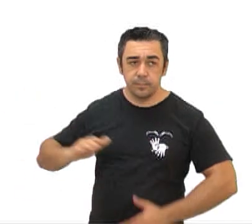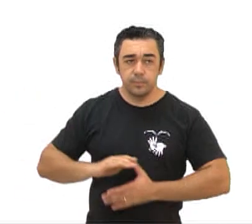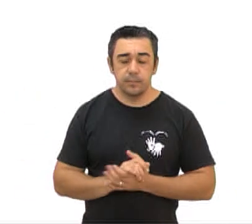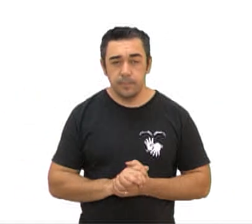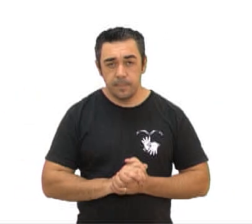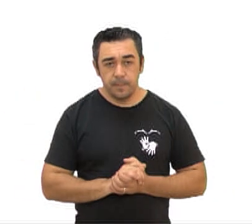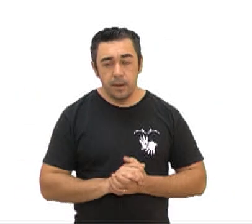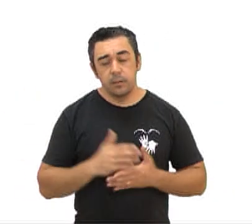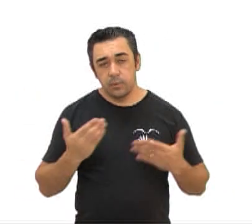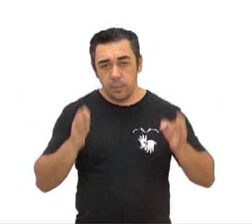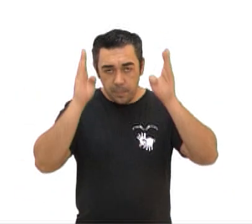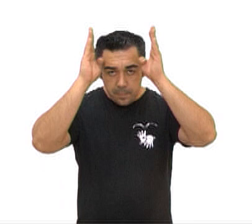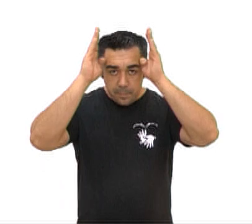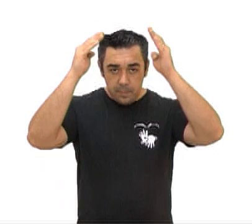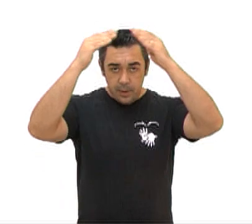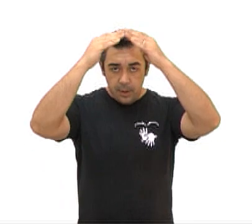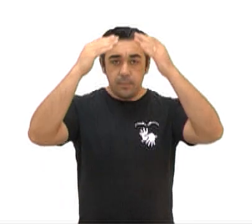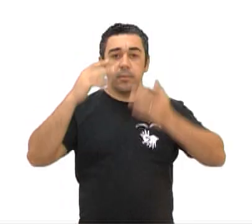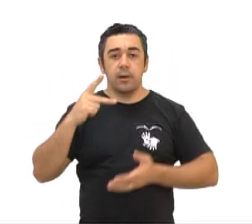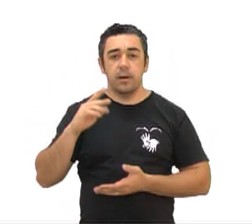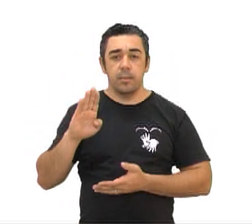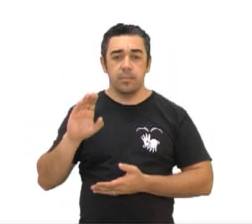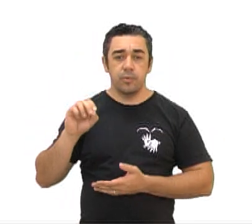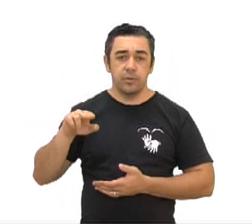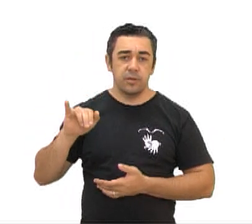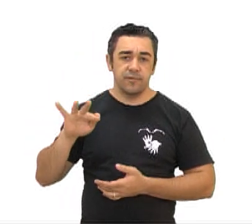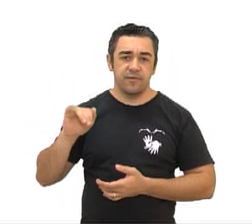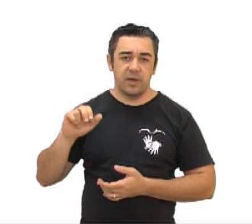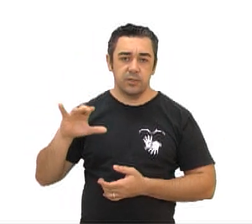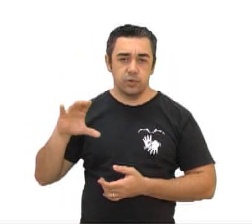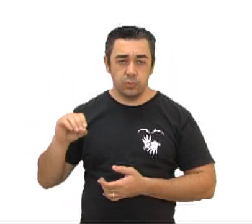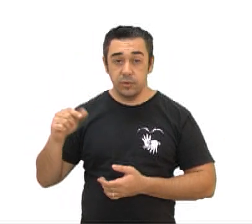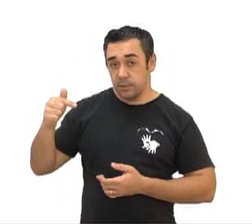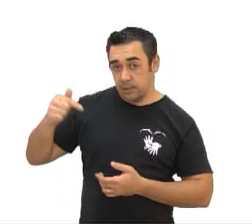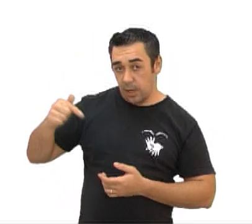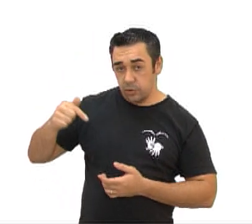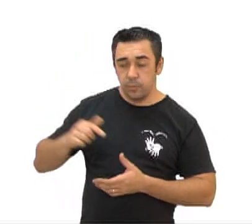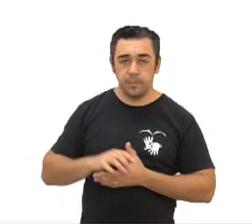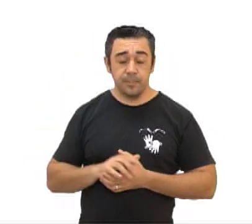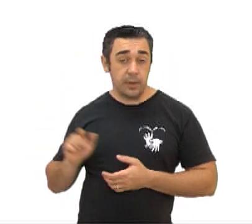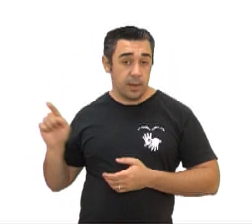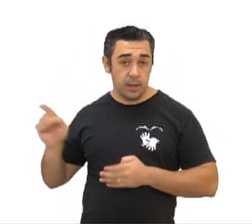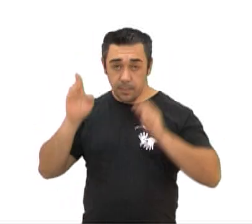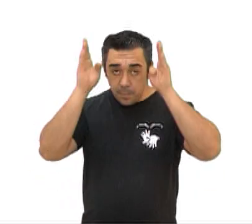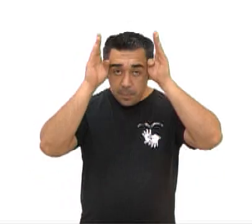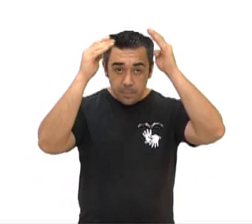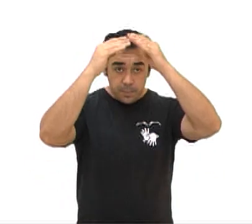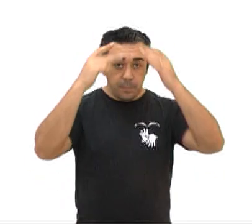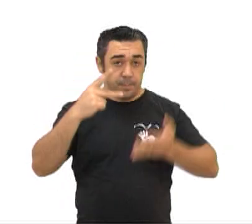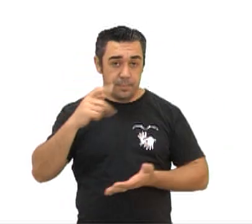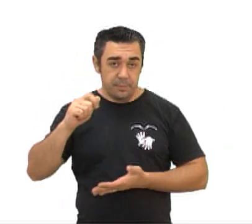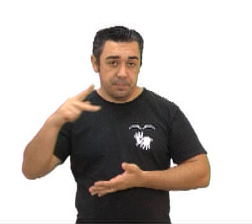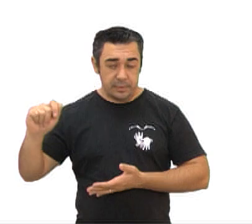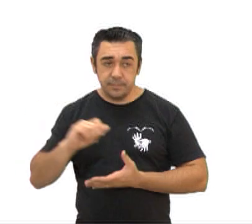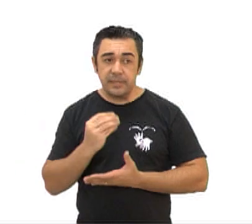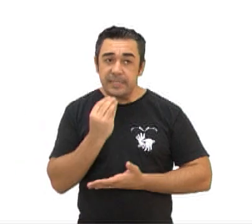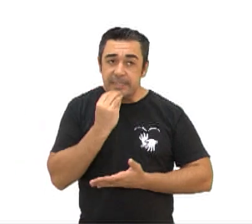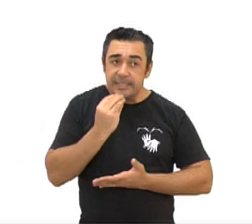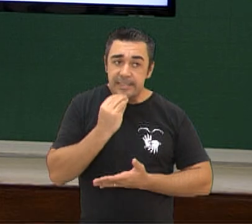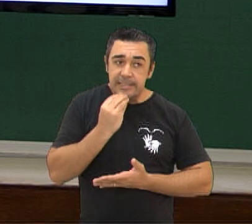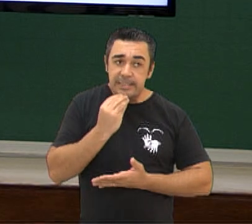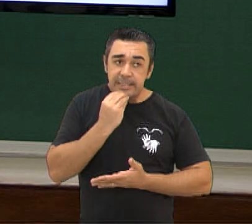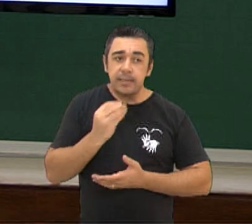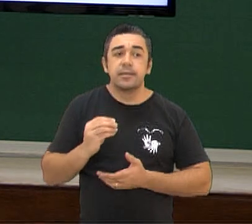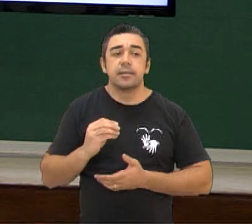O Papa Bonifácio VII. Esse Papa, ele tenta fazer ainda um